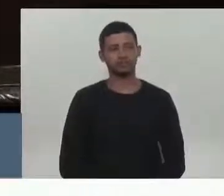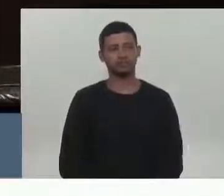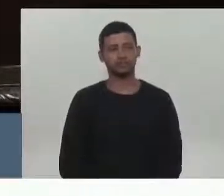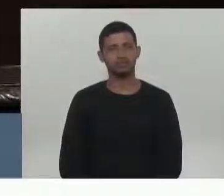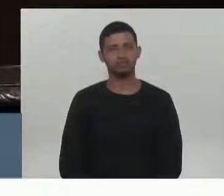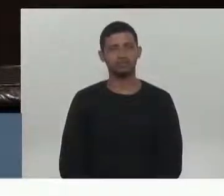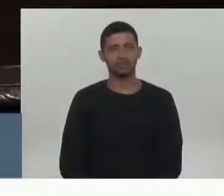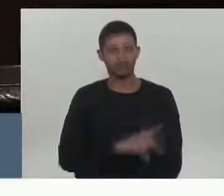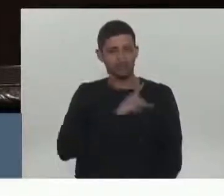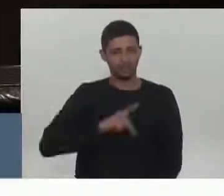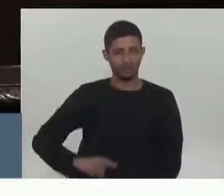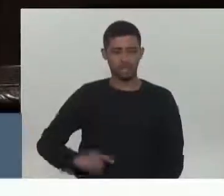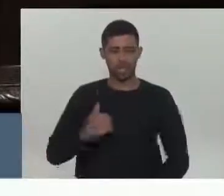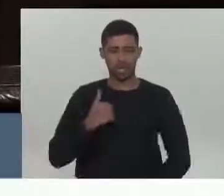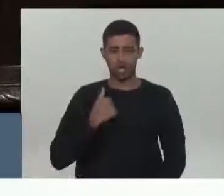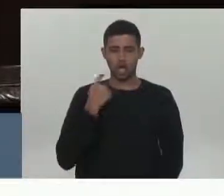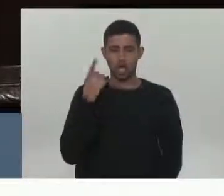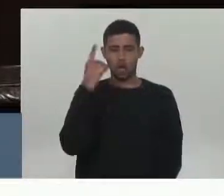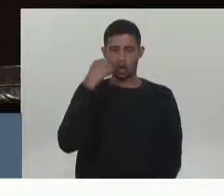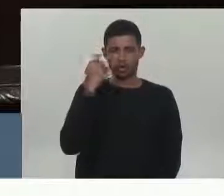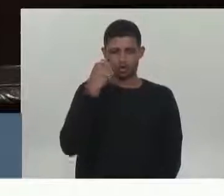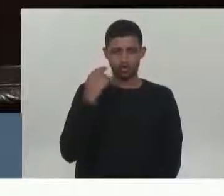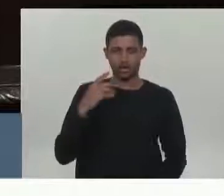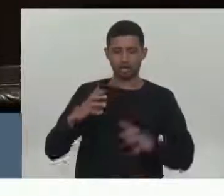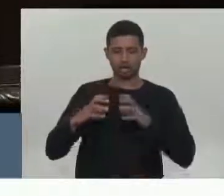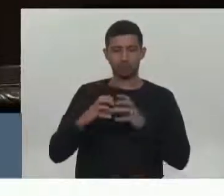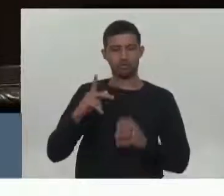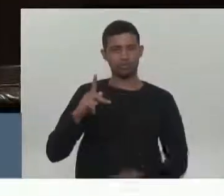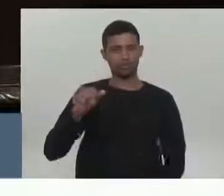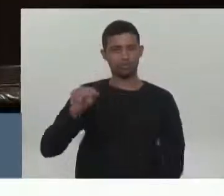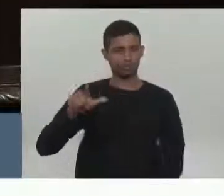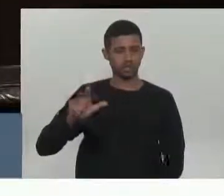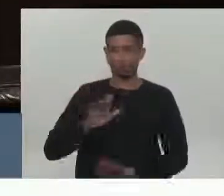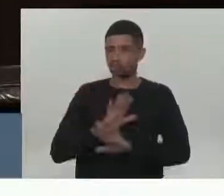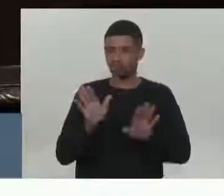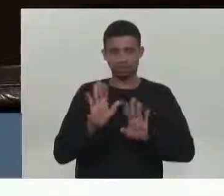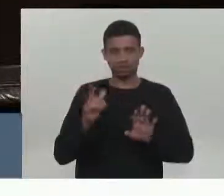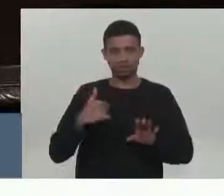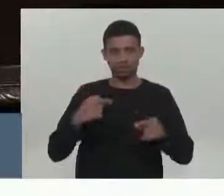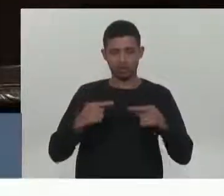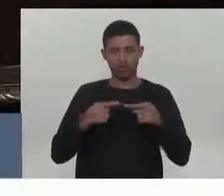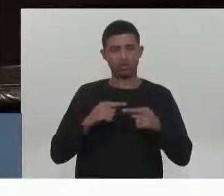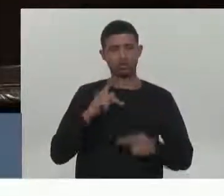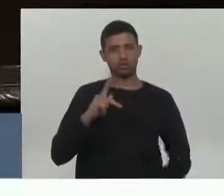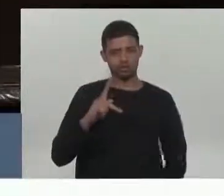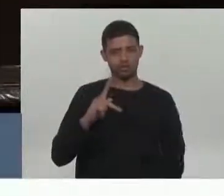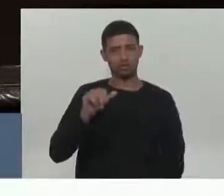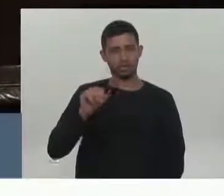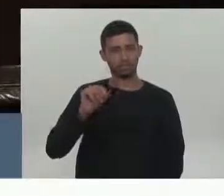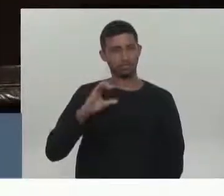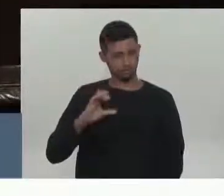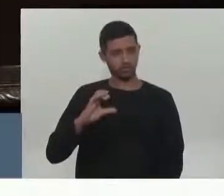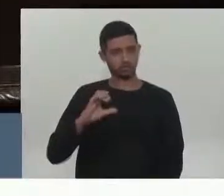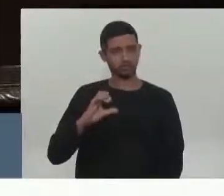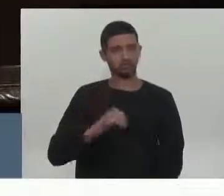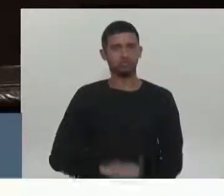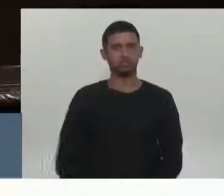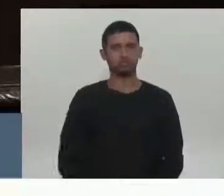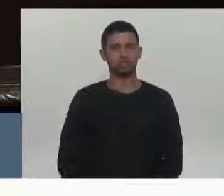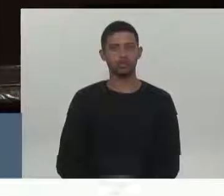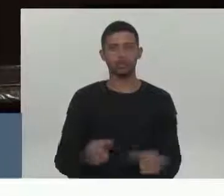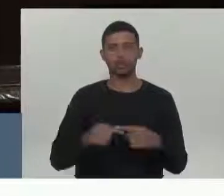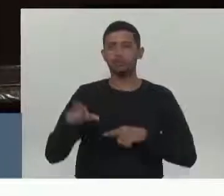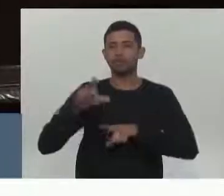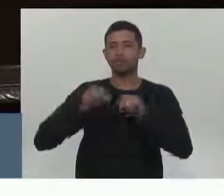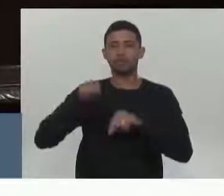eu não sou advogado do PSL, eu sou do PSC, partido que elegeu o governador